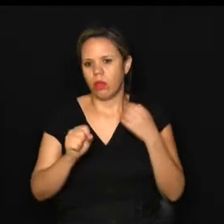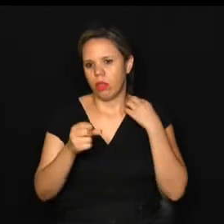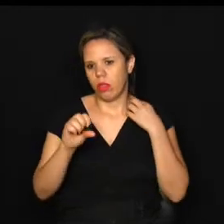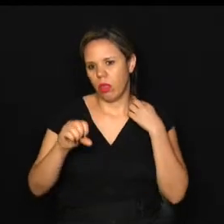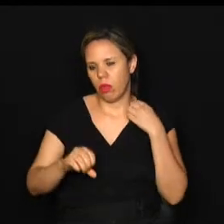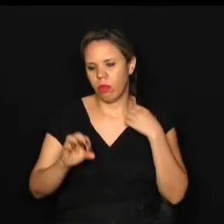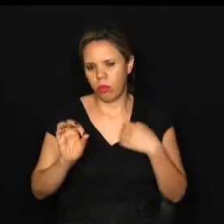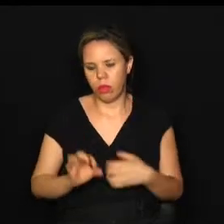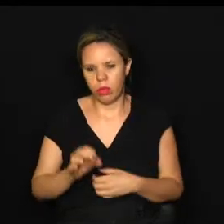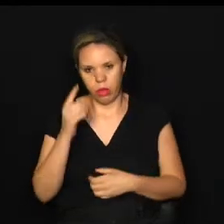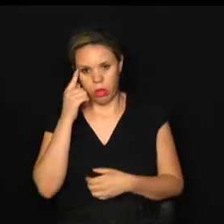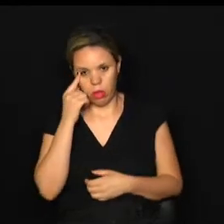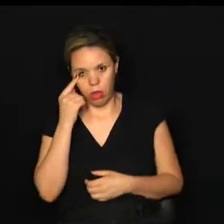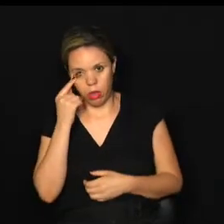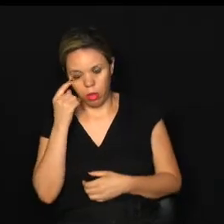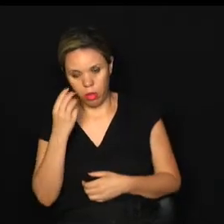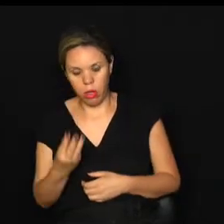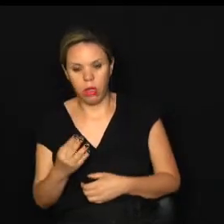liquidado, correspondendo a